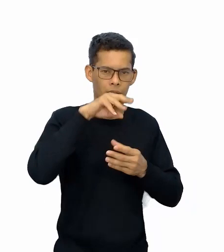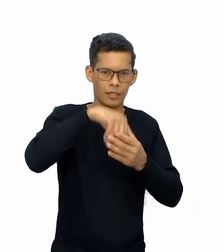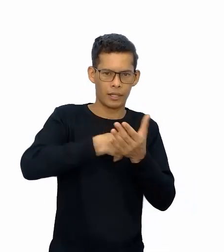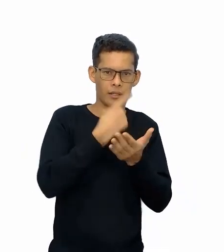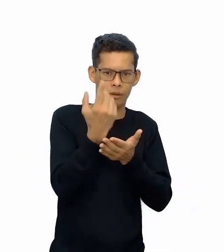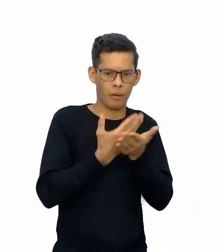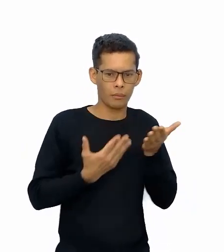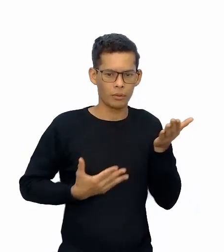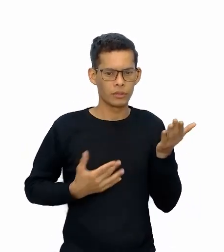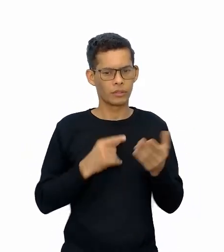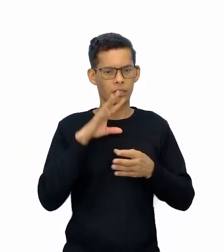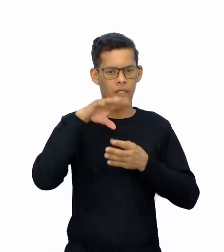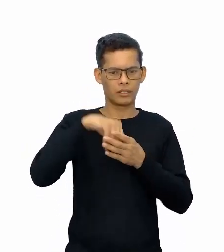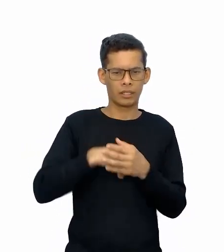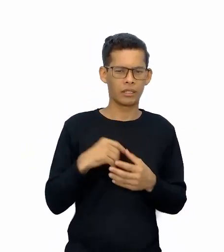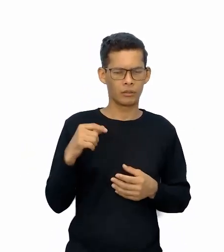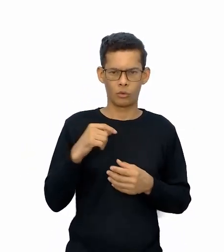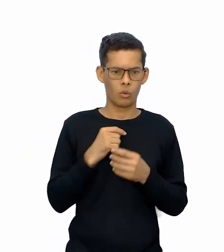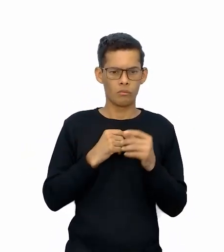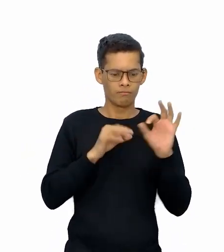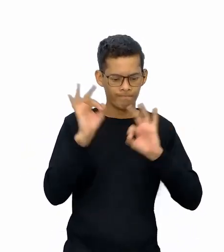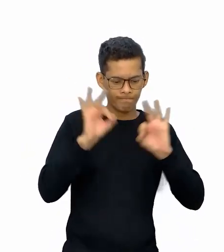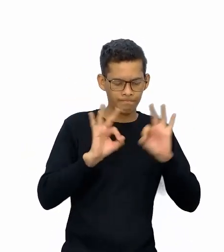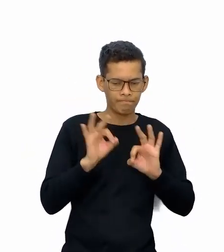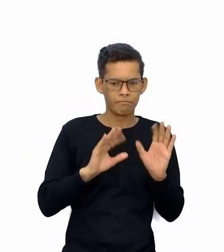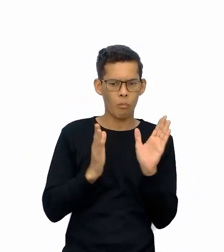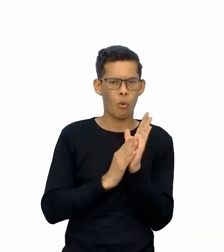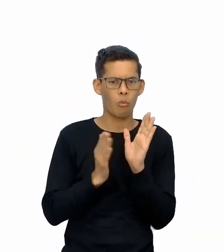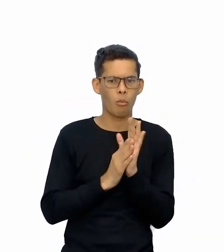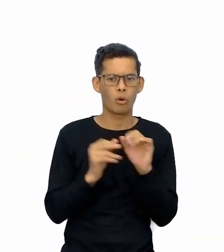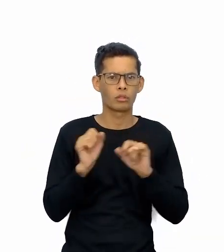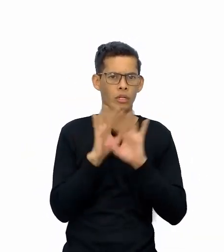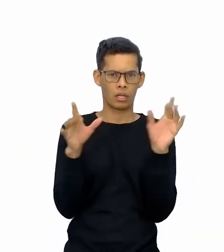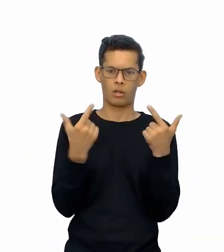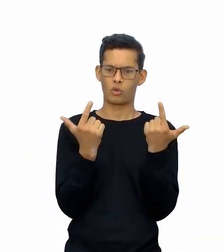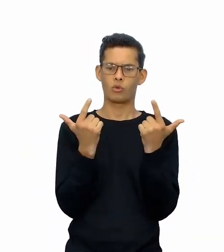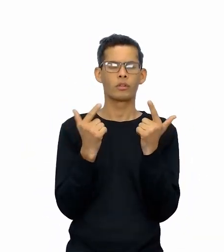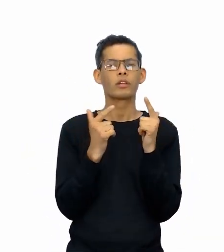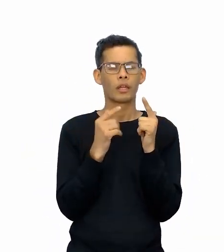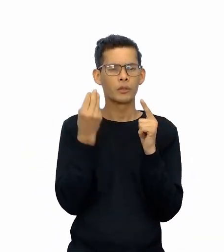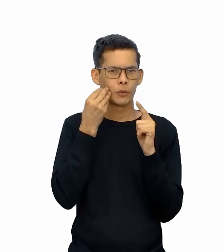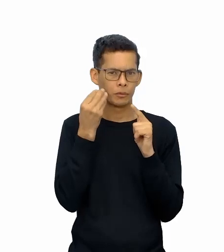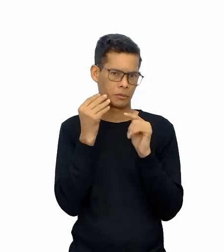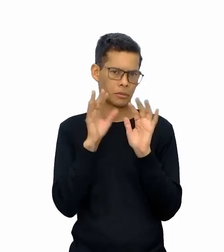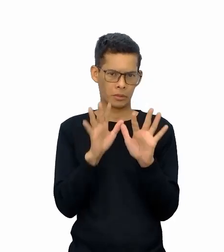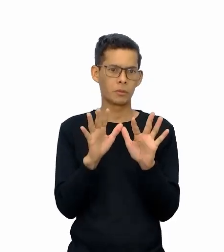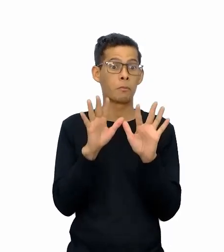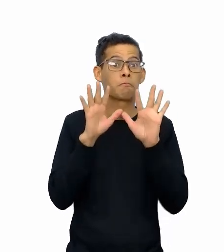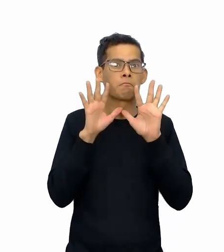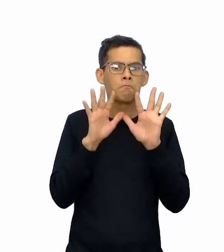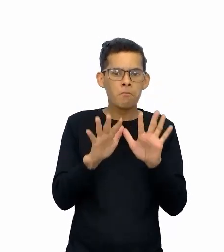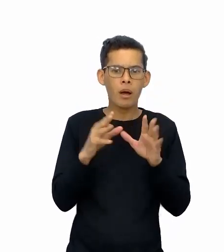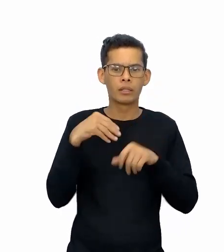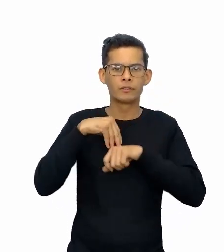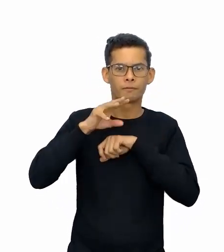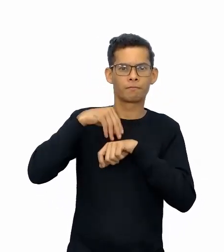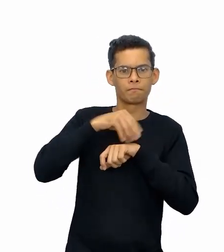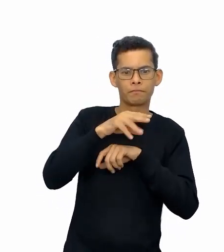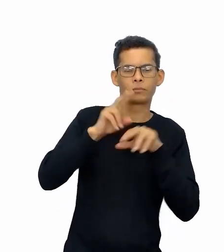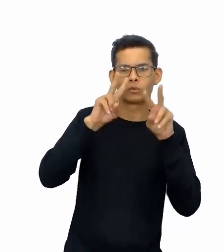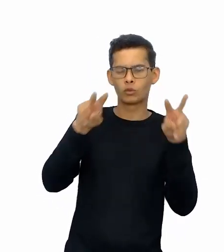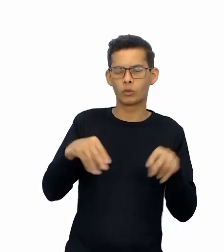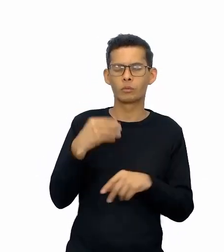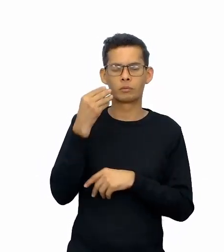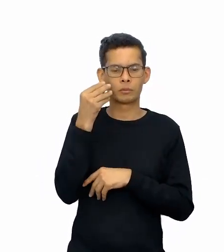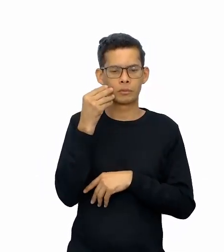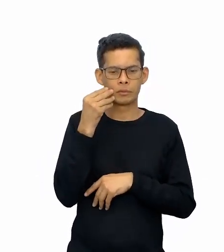vocês revirarem aí a apostila, não tem uma proposta clara de experimentação. Entretanto, eu trago a vocês um exemplo de experimento